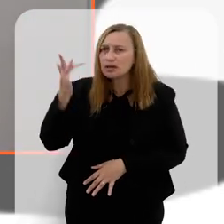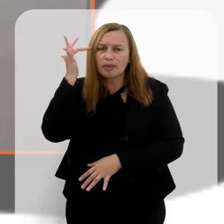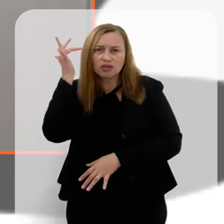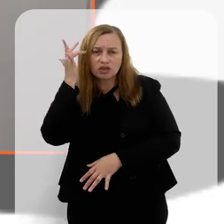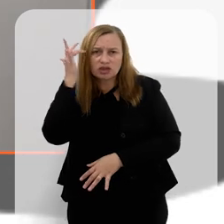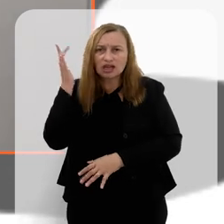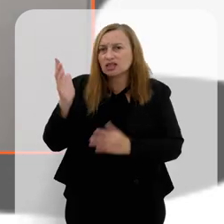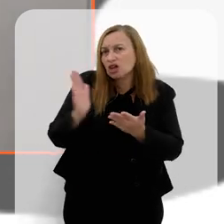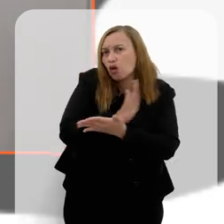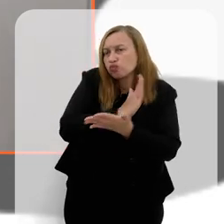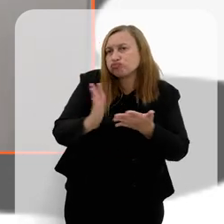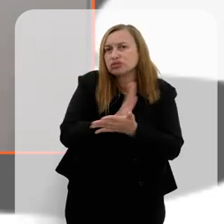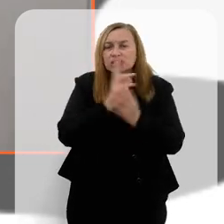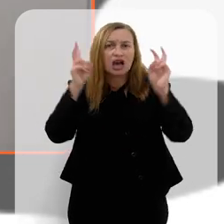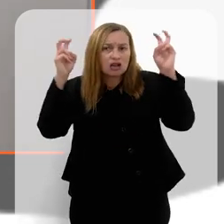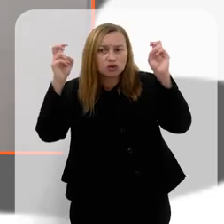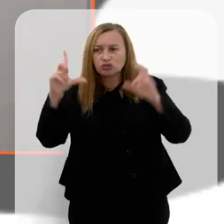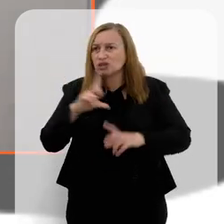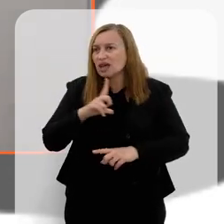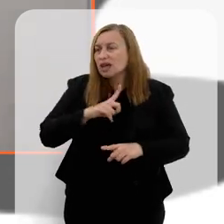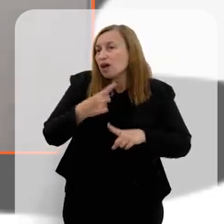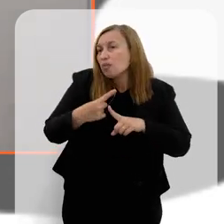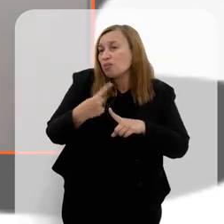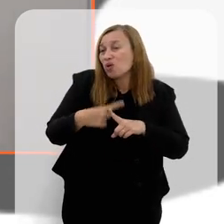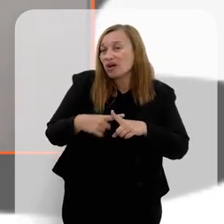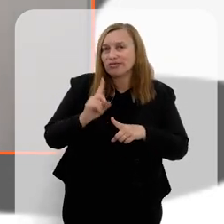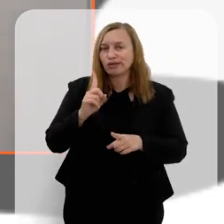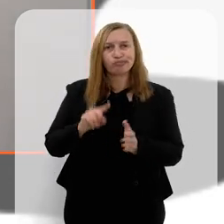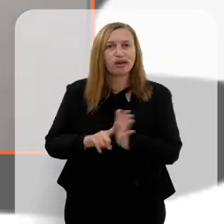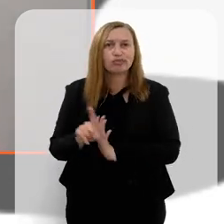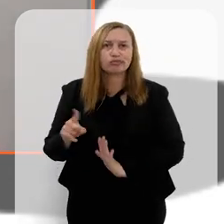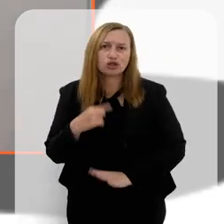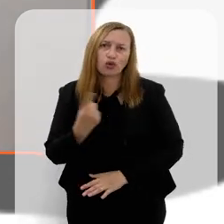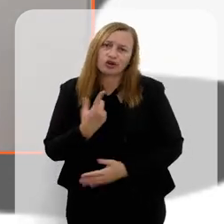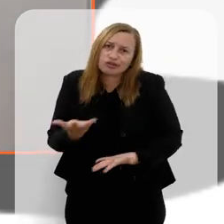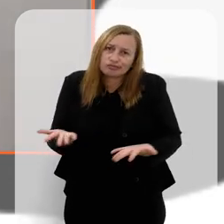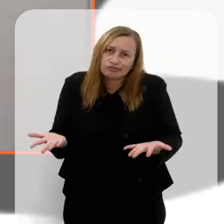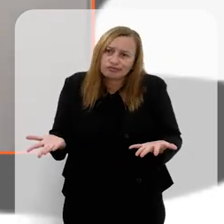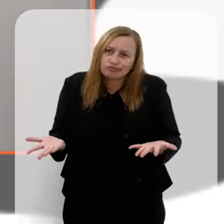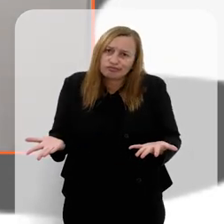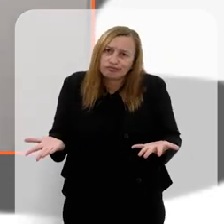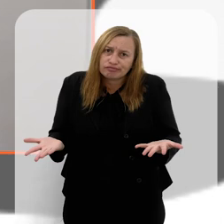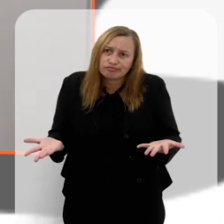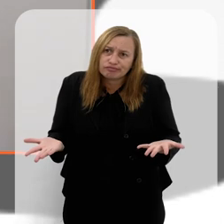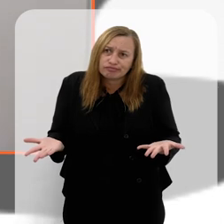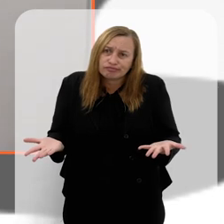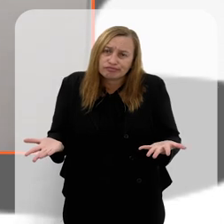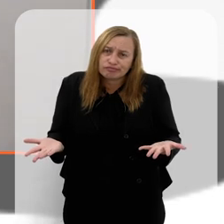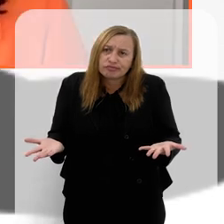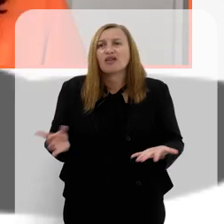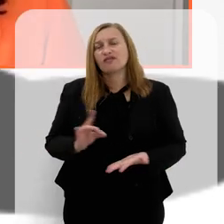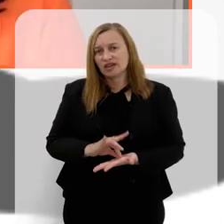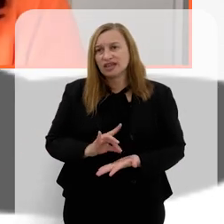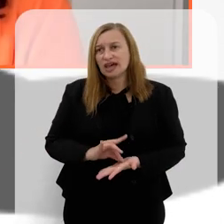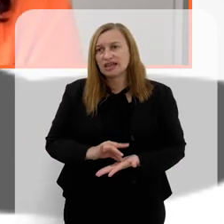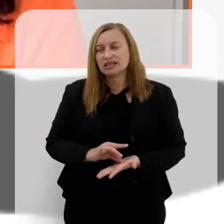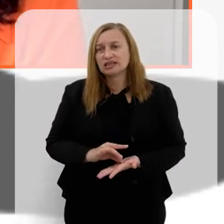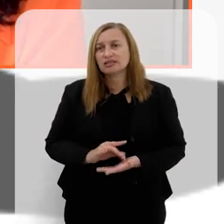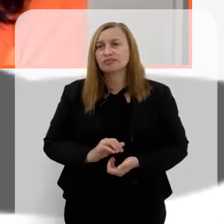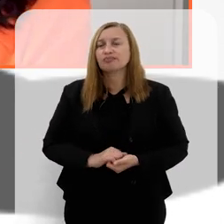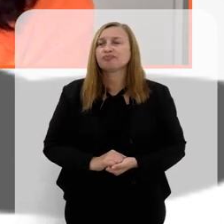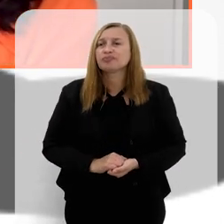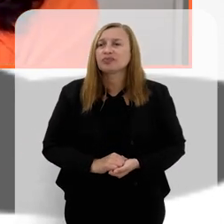ter uma maturidade sobre alguns assuntos. Porque a gente não pergunta para elas o que elas acham, né? É